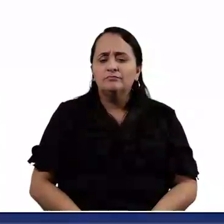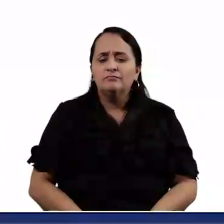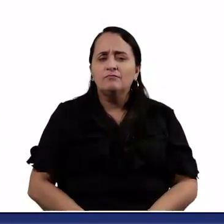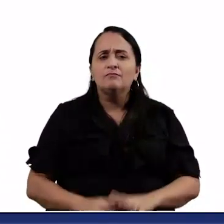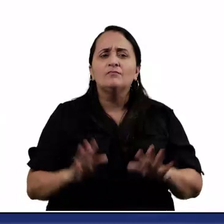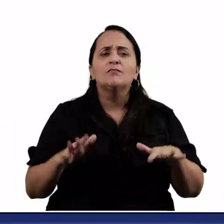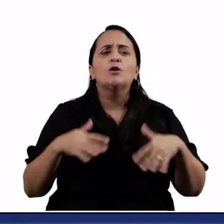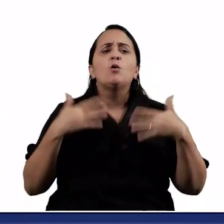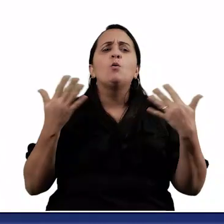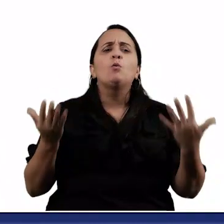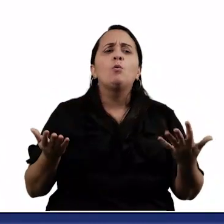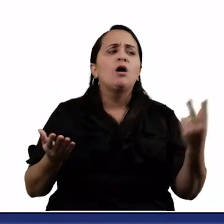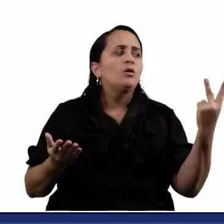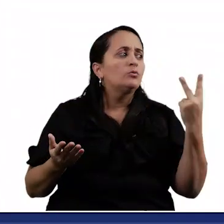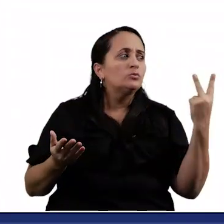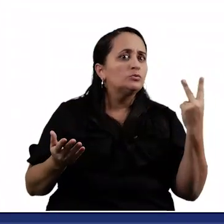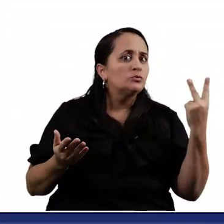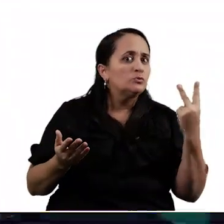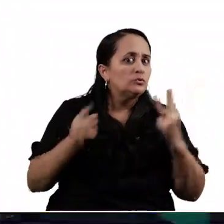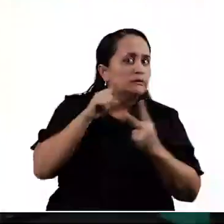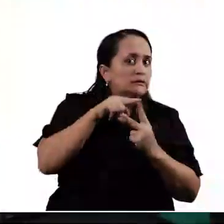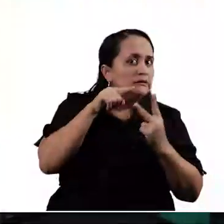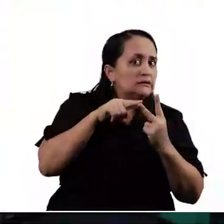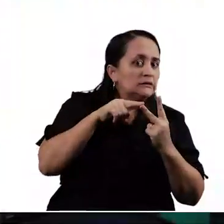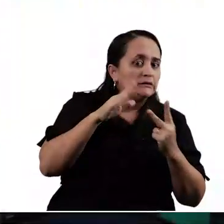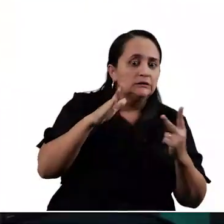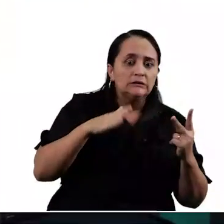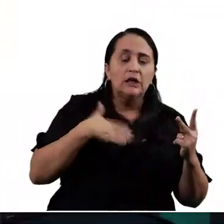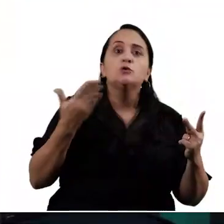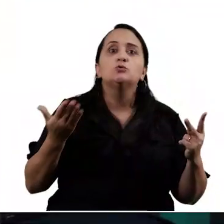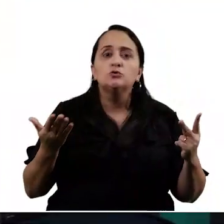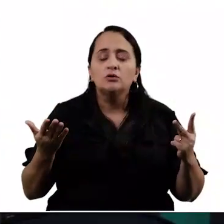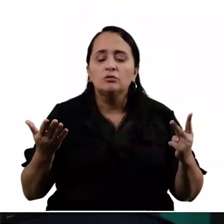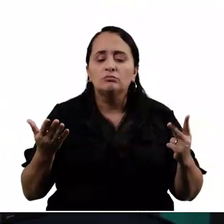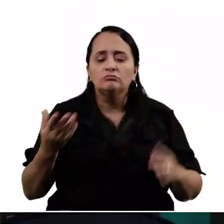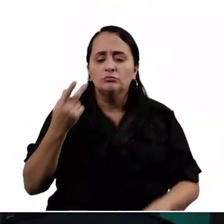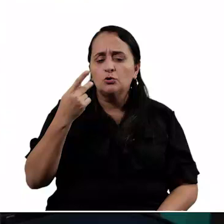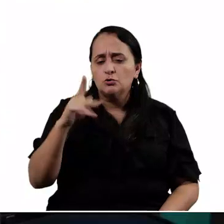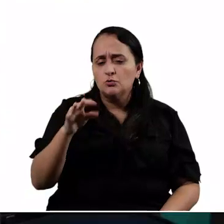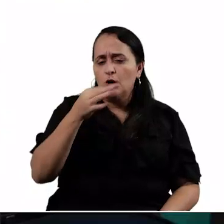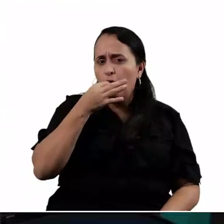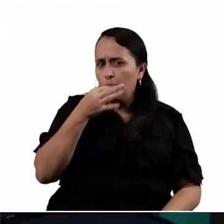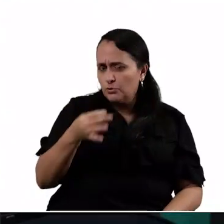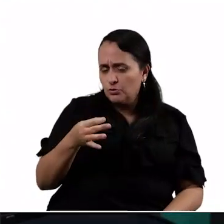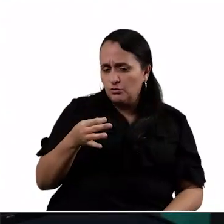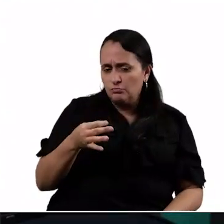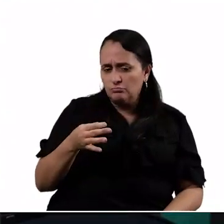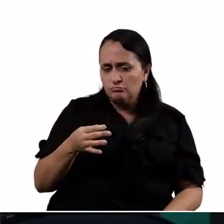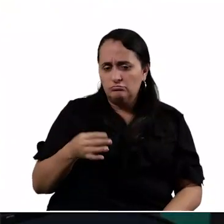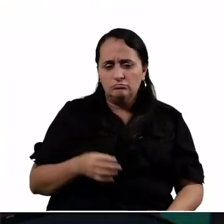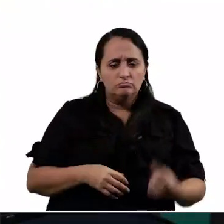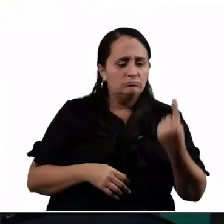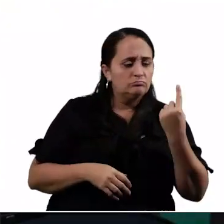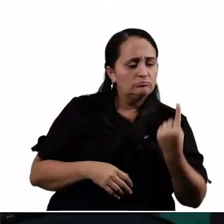você achou mais assustador coloque no seu caderno a sua opinião a festa das bruxas ou encurtando o caminho